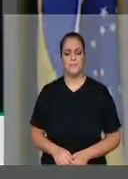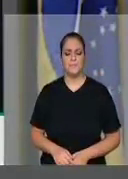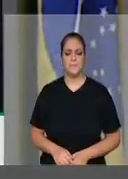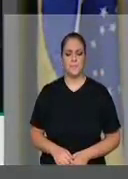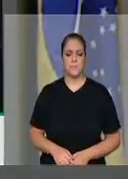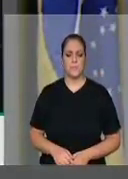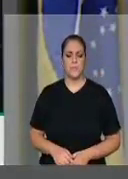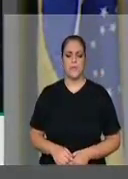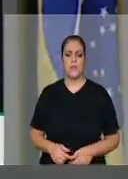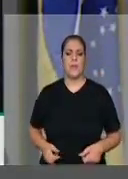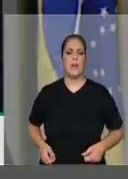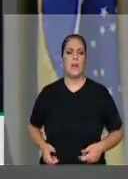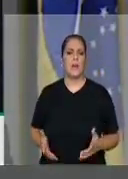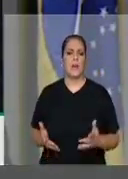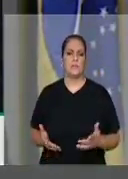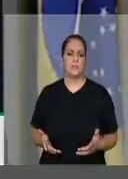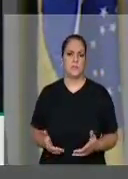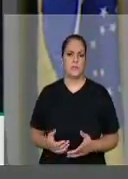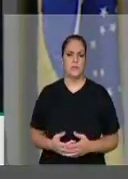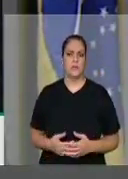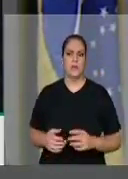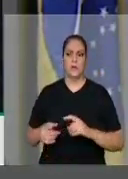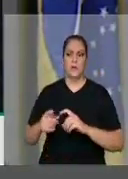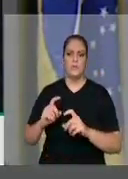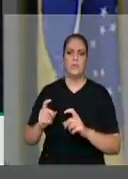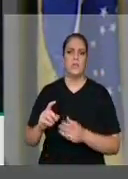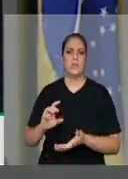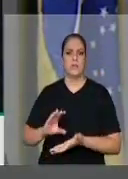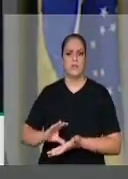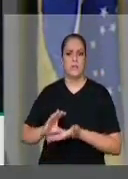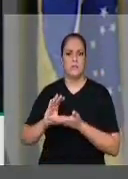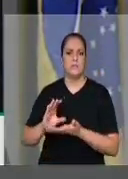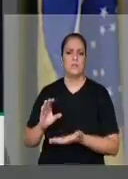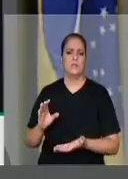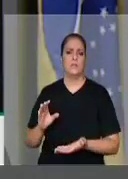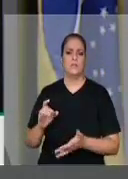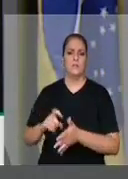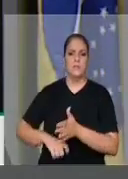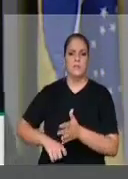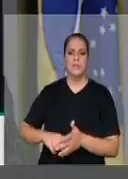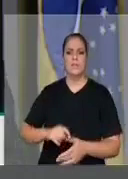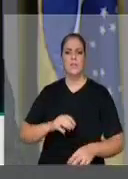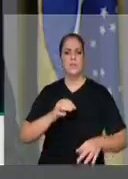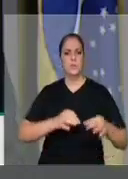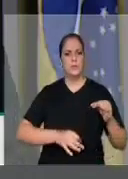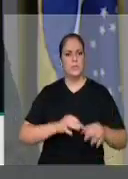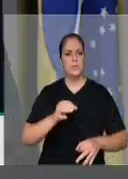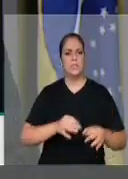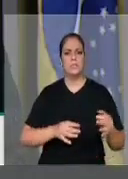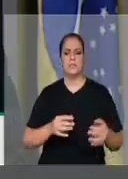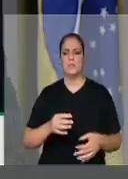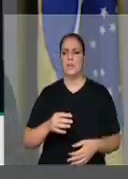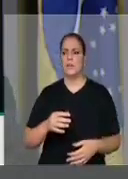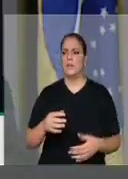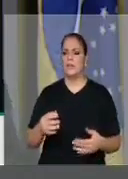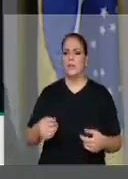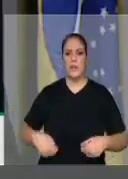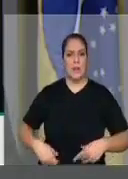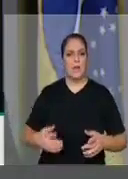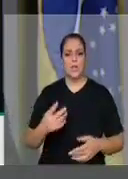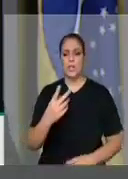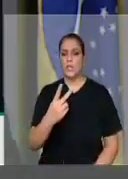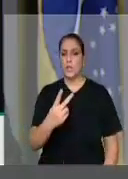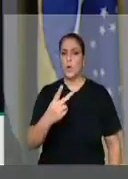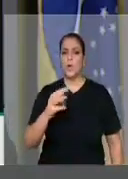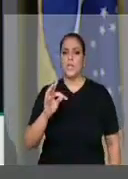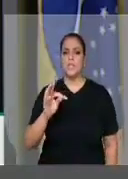contencioso administrativo nos conselhos de contribuinte e na Justiça Federal e Estadual de 2 trilhões